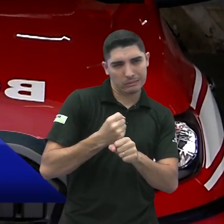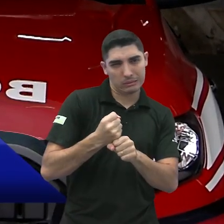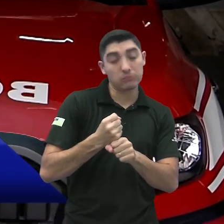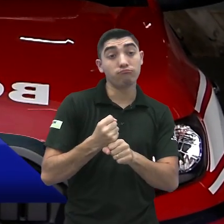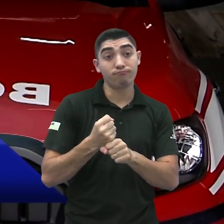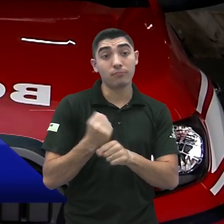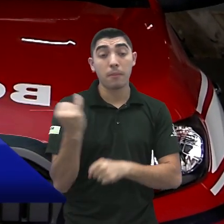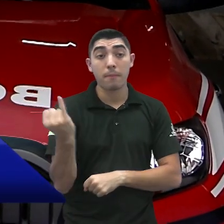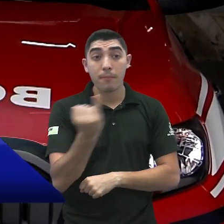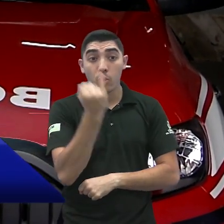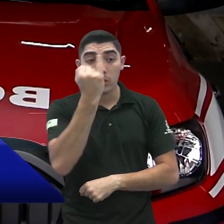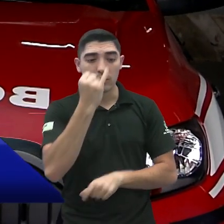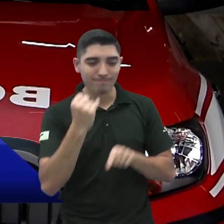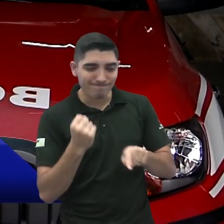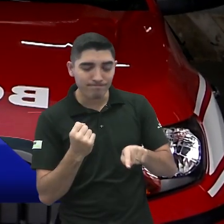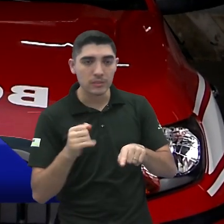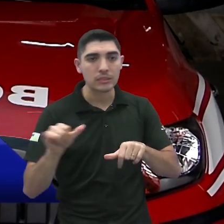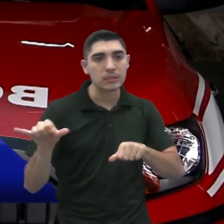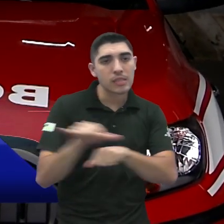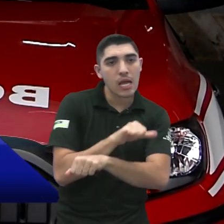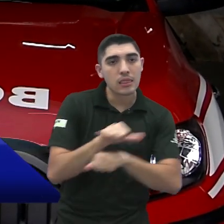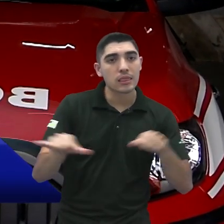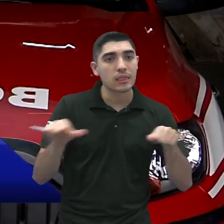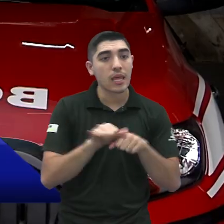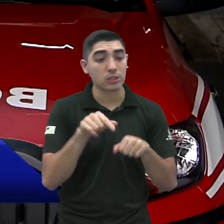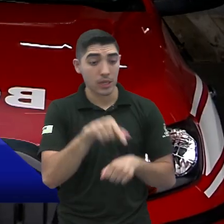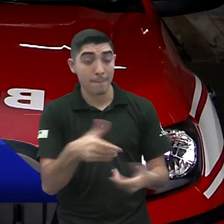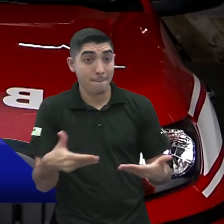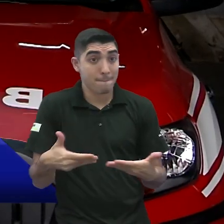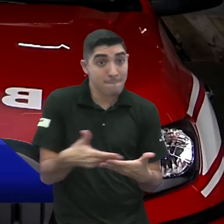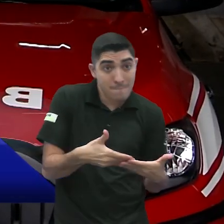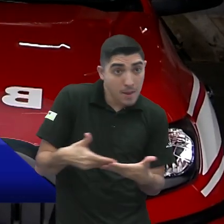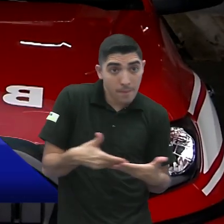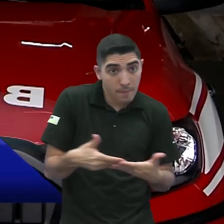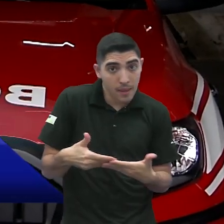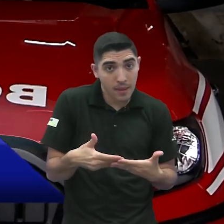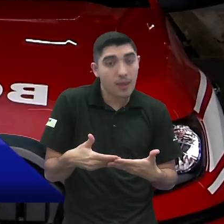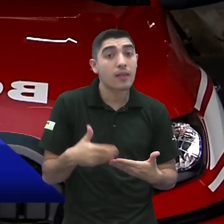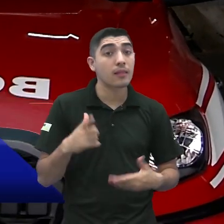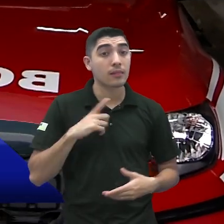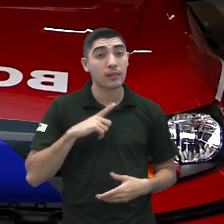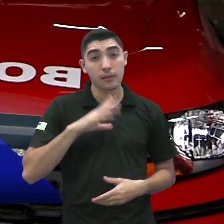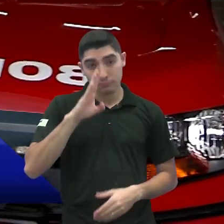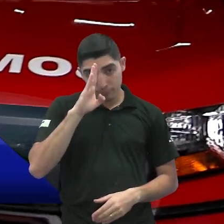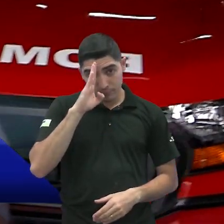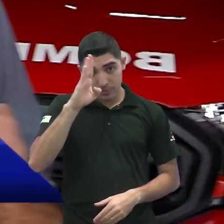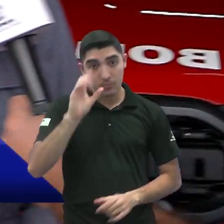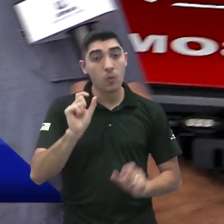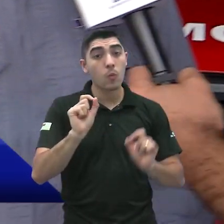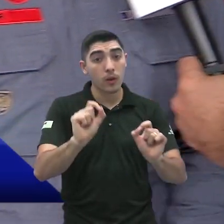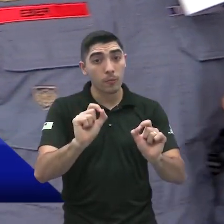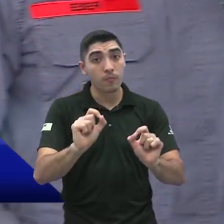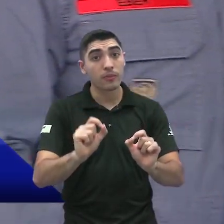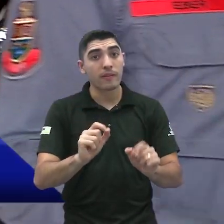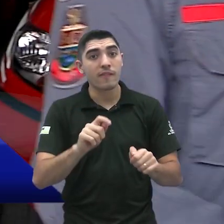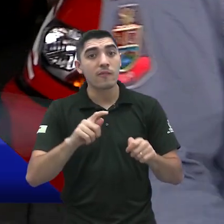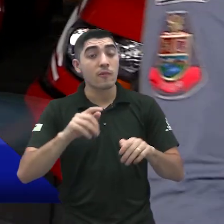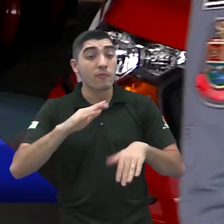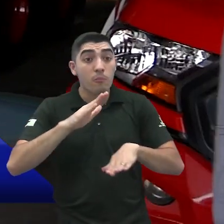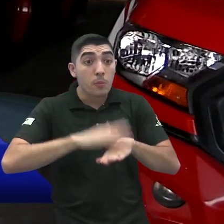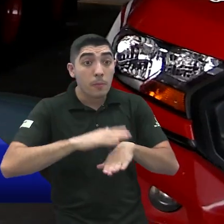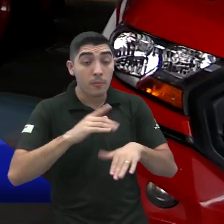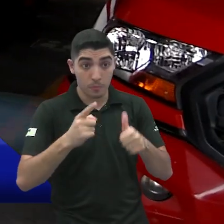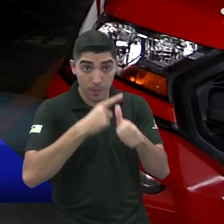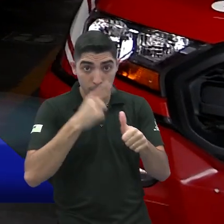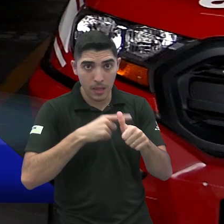é mais eficiente usar dessa forma técnica. No bebê, no caso, nós iniciamos principalmente fazendo